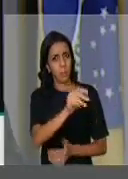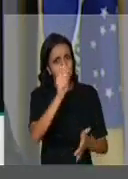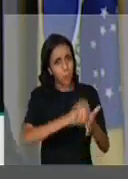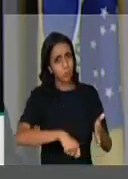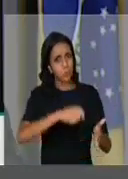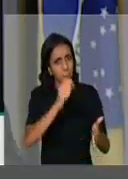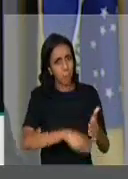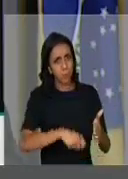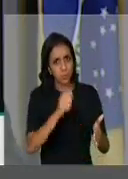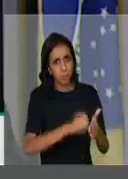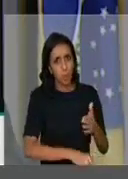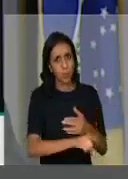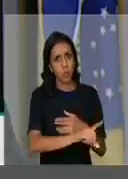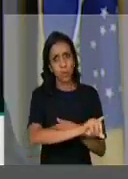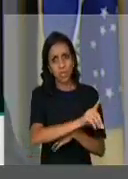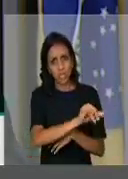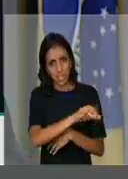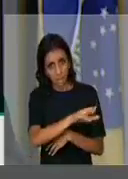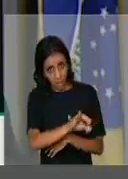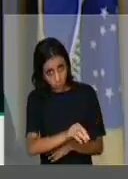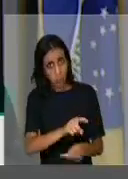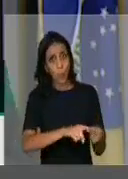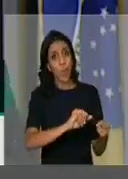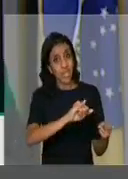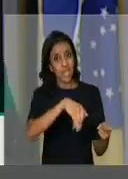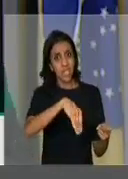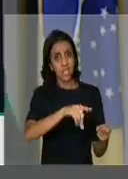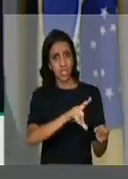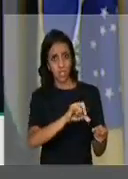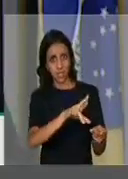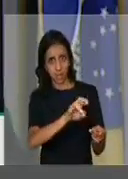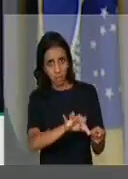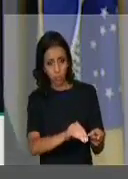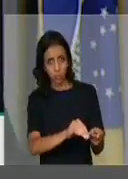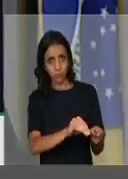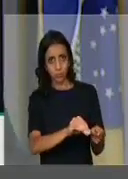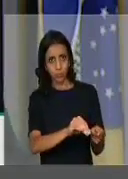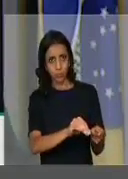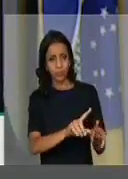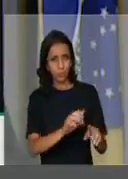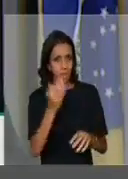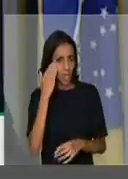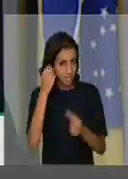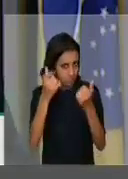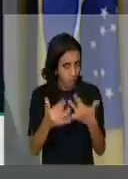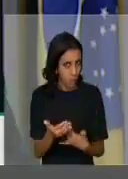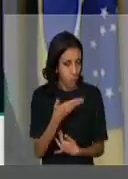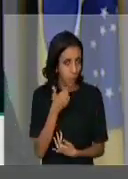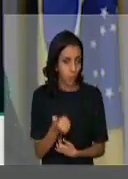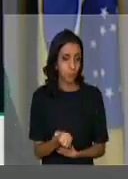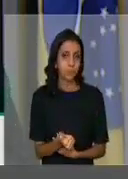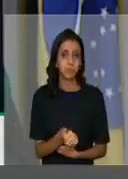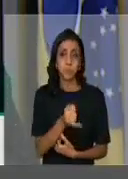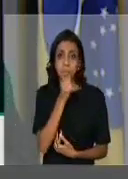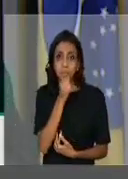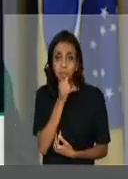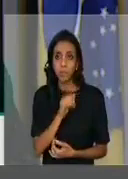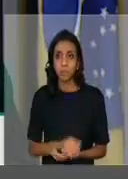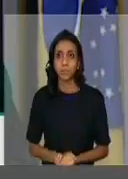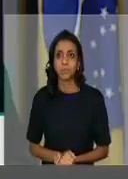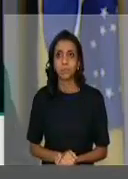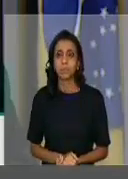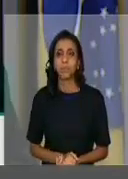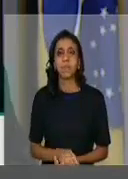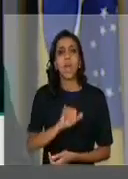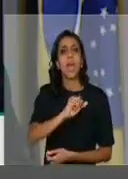53,9% de impostos direto e indireto. Para compreensão melhor, ao invés de pegar a